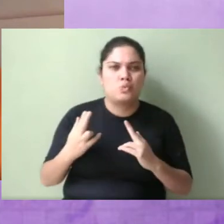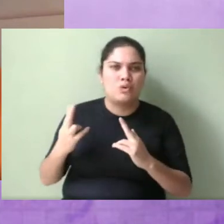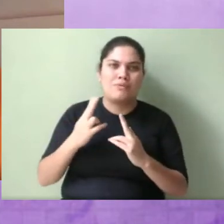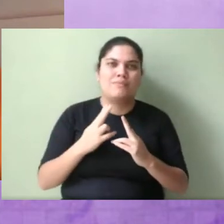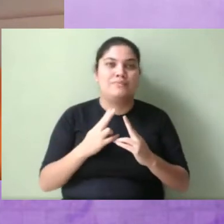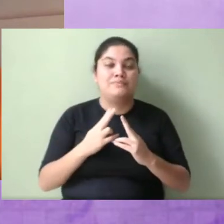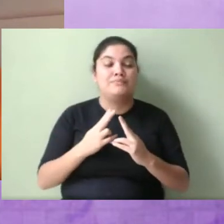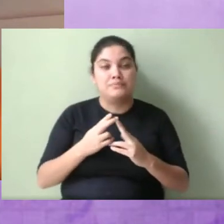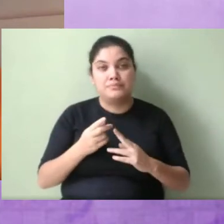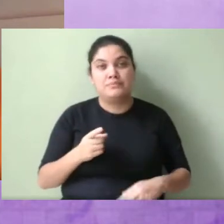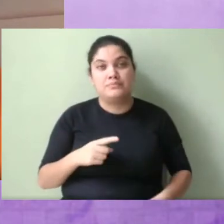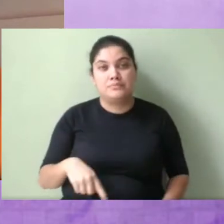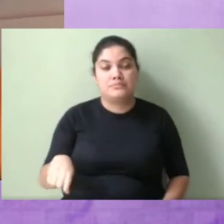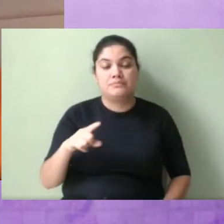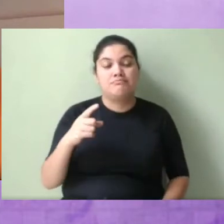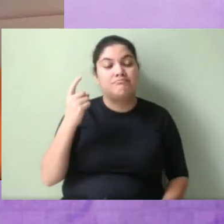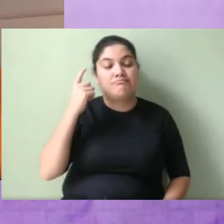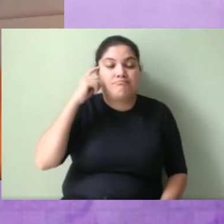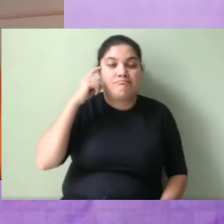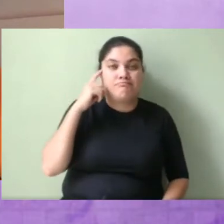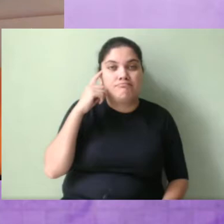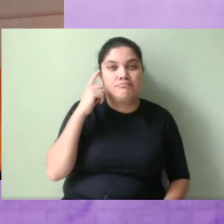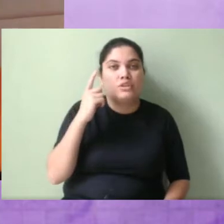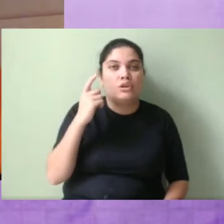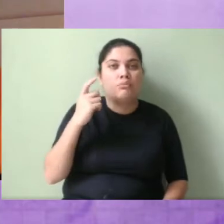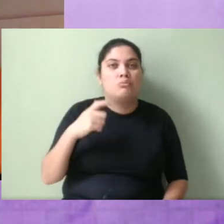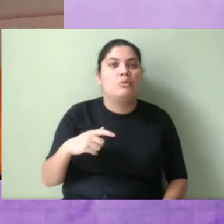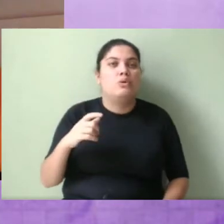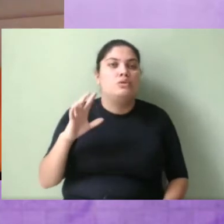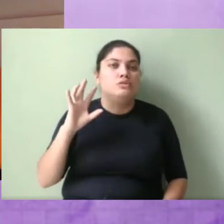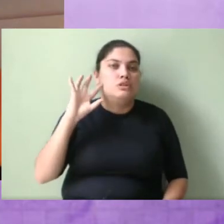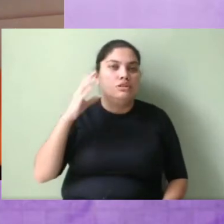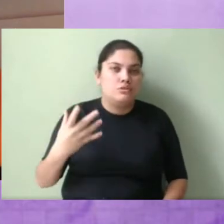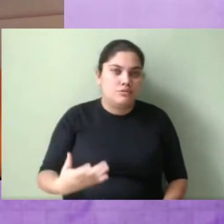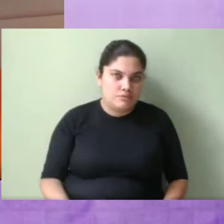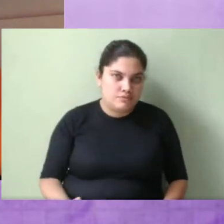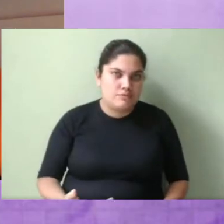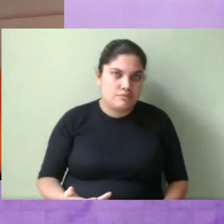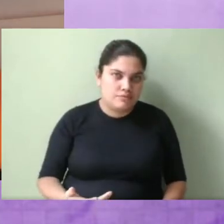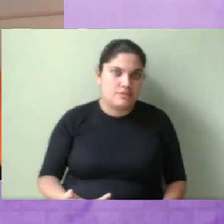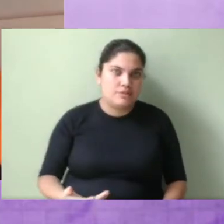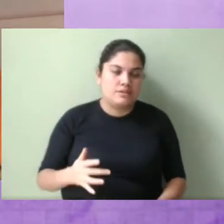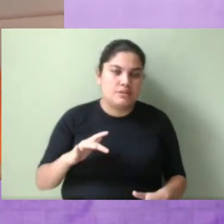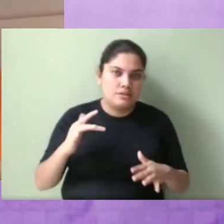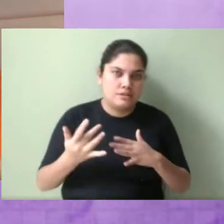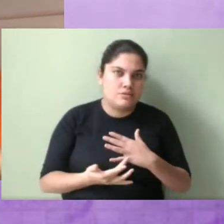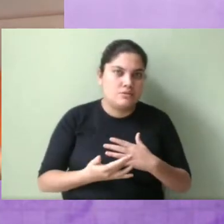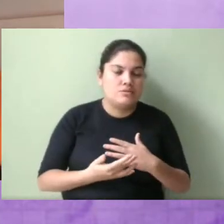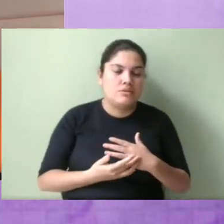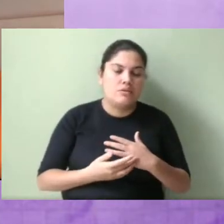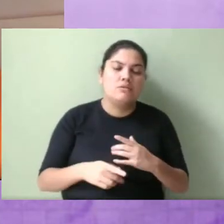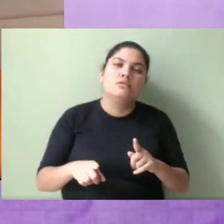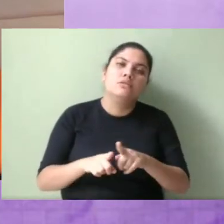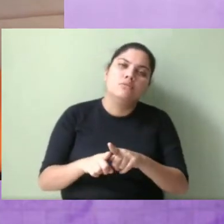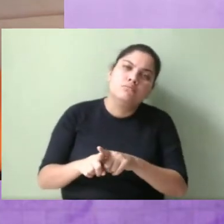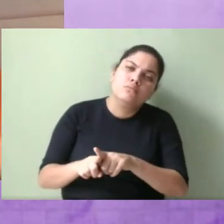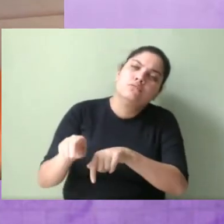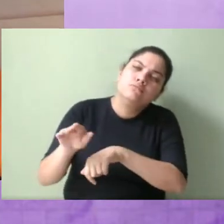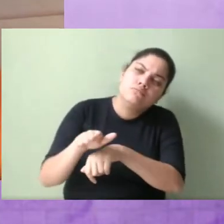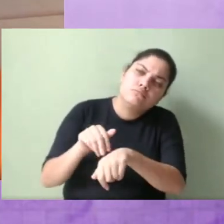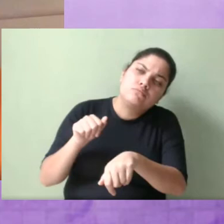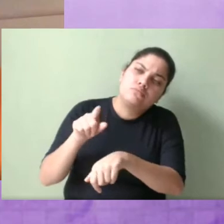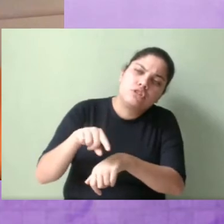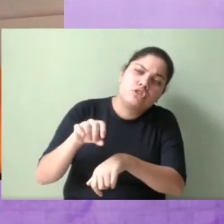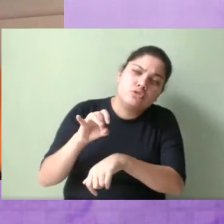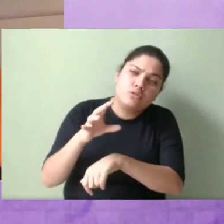pensam sim, sobre assédio, sobre gênero, sobre feminismo, sobre machismo, sobre dizer não, sobre